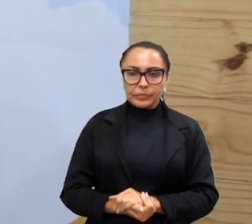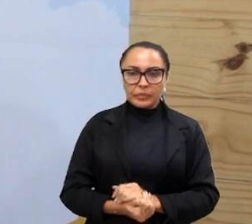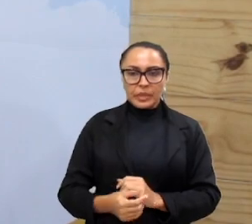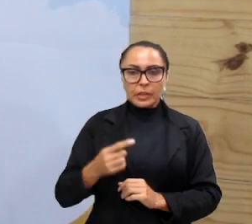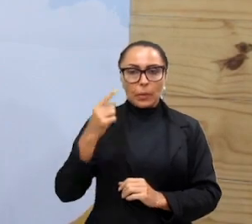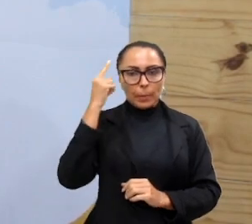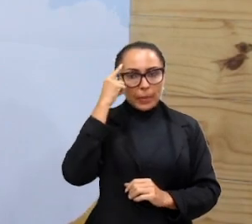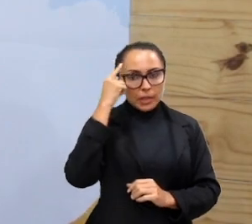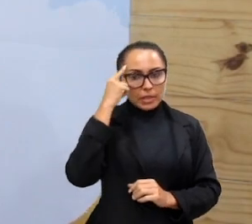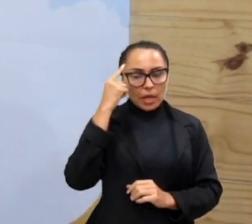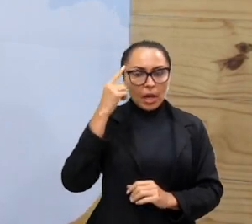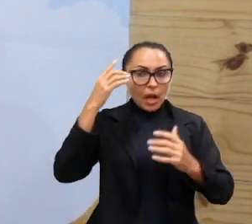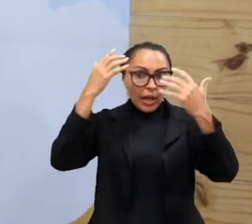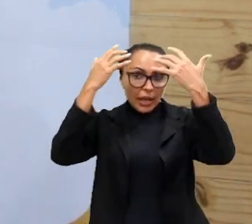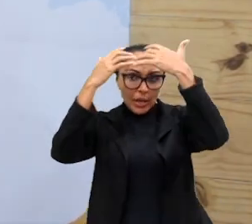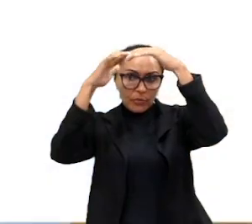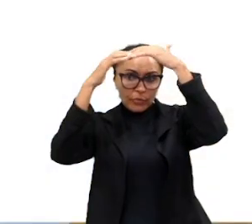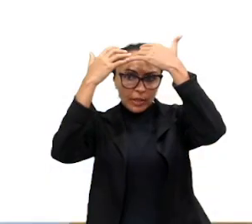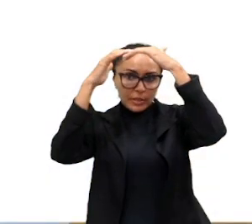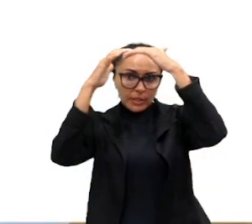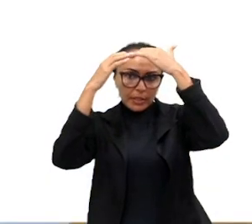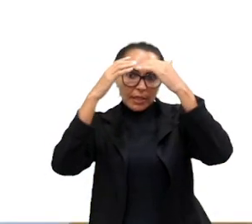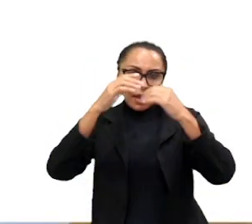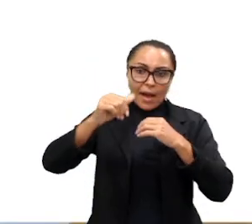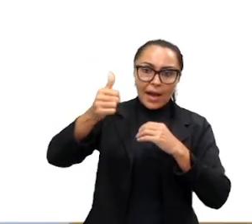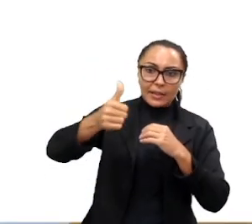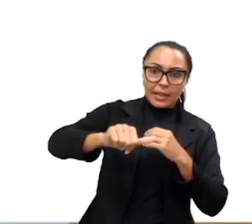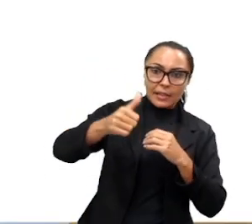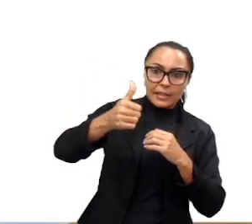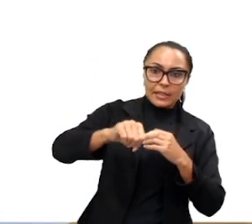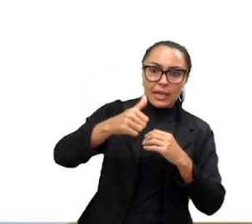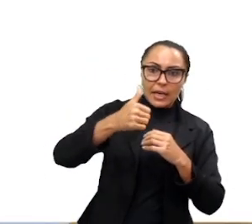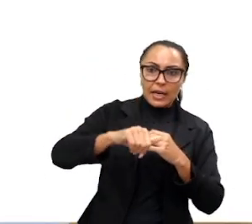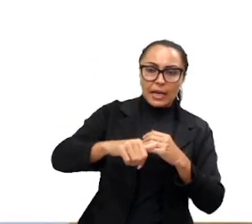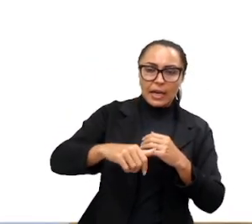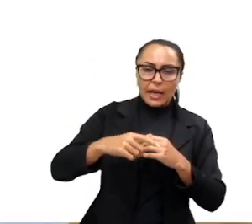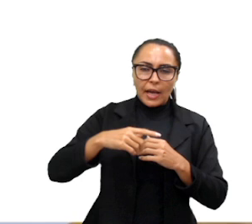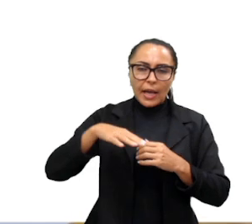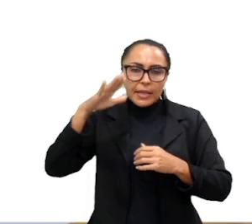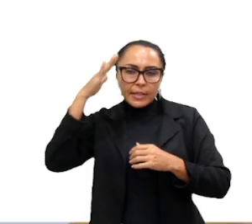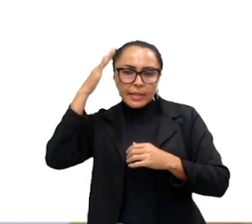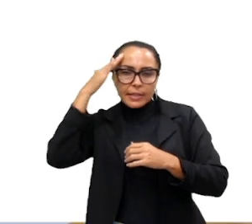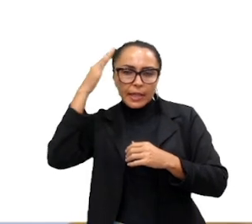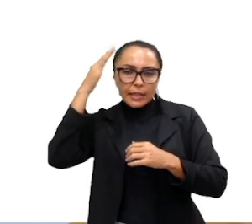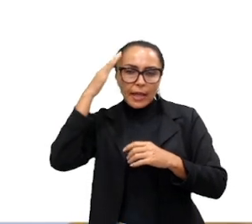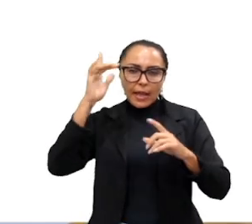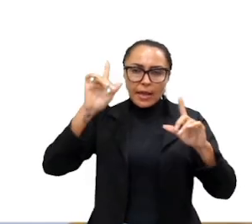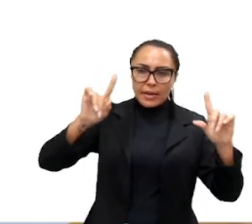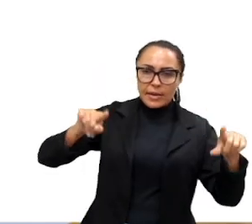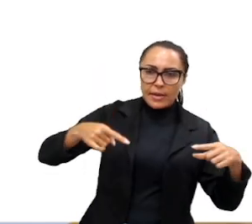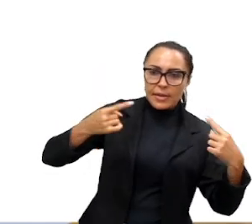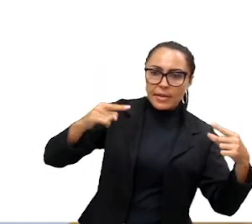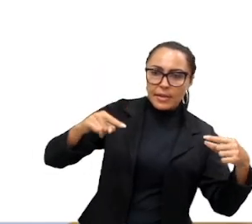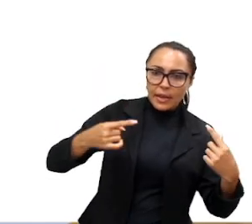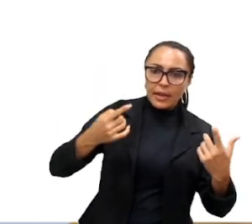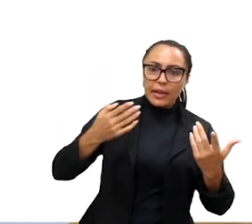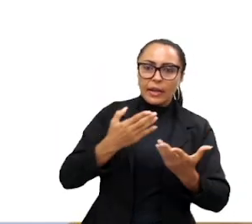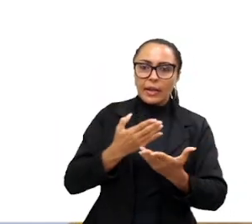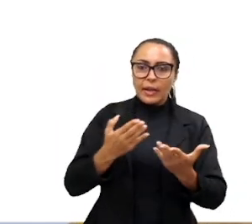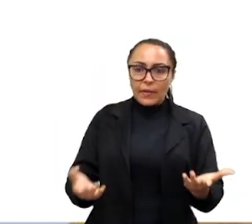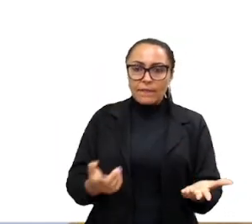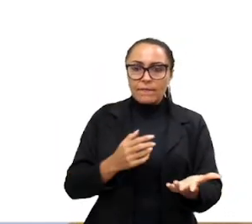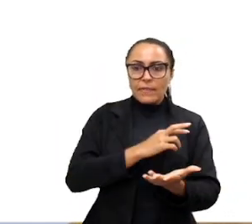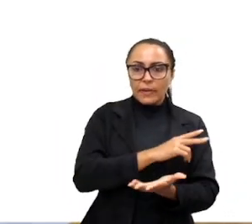pensar, refletir, analisar, interpretar criticamente as muitas e